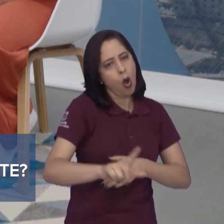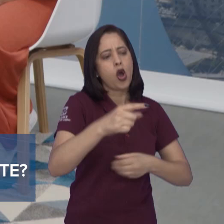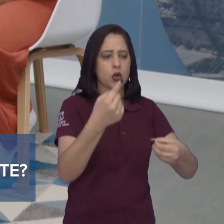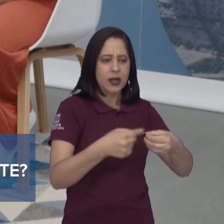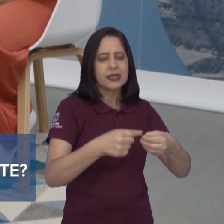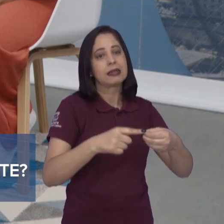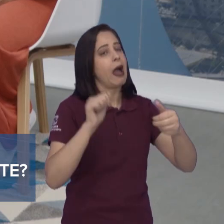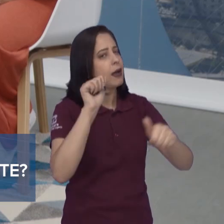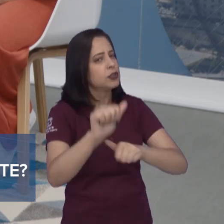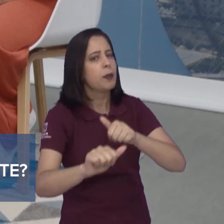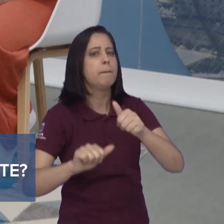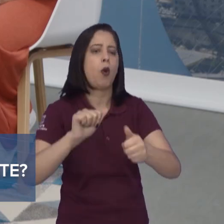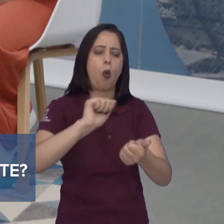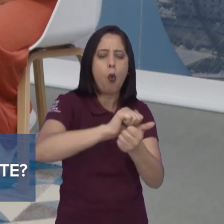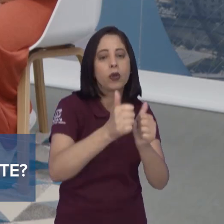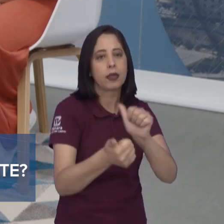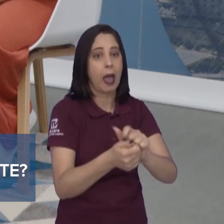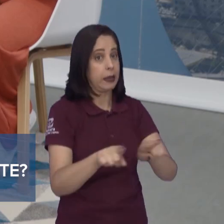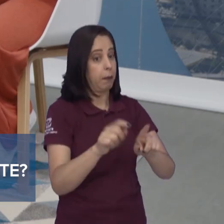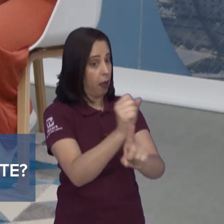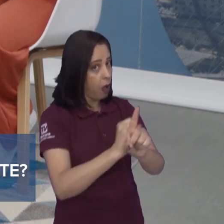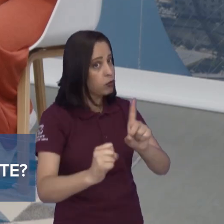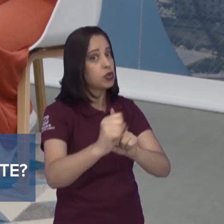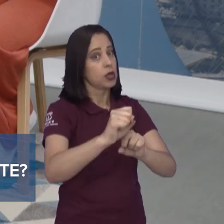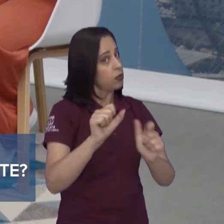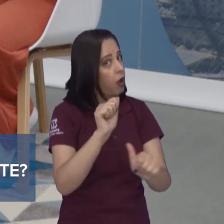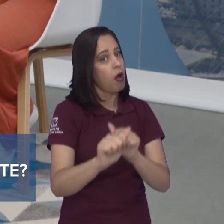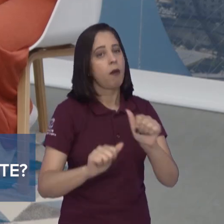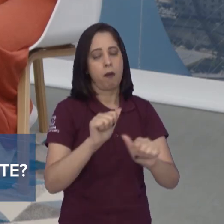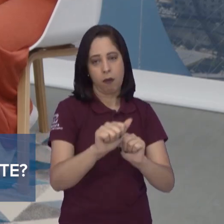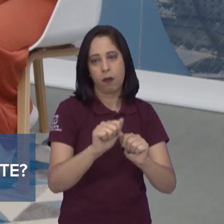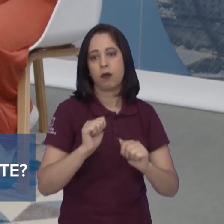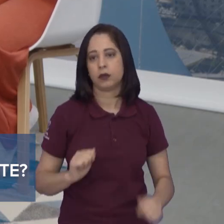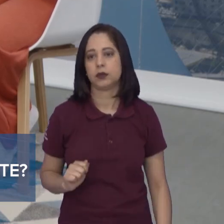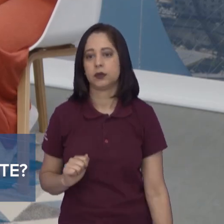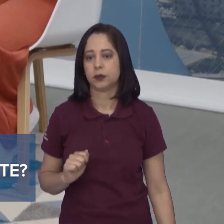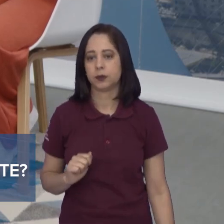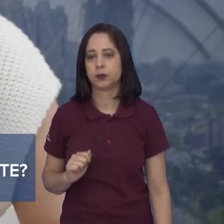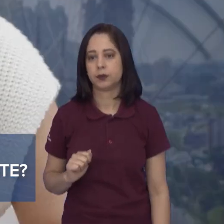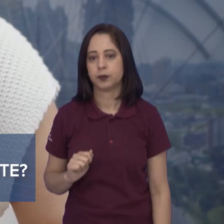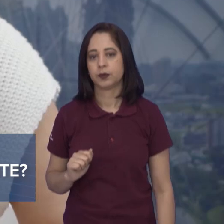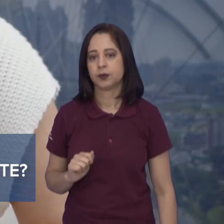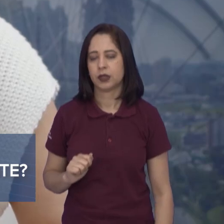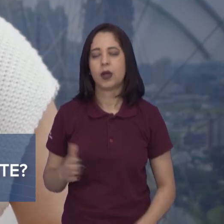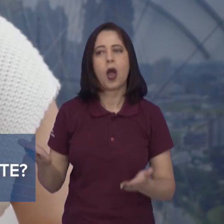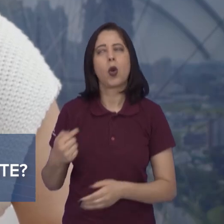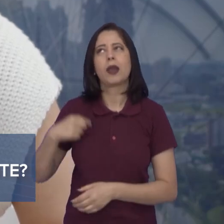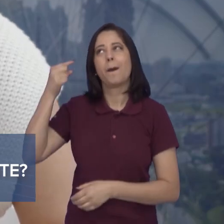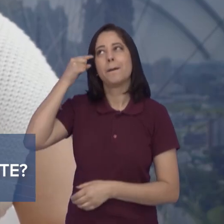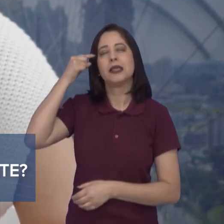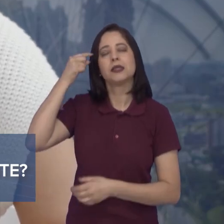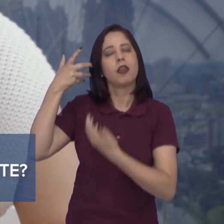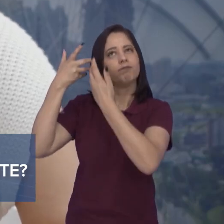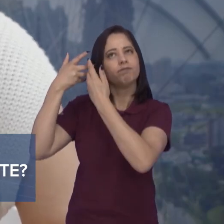exigências, moldando mesmo a sociedade nesse sentido. Eu acredito que também, pensando agora e o que você